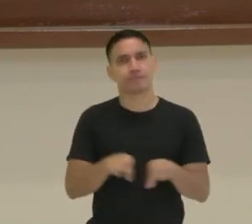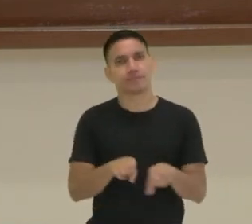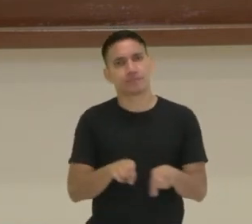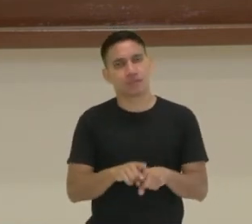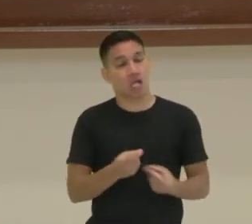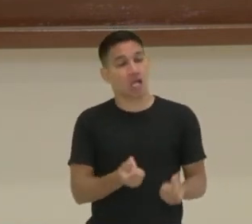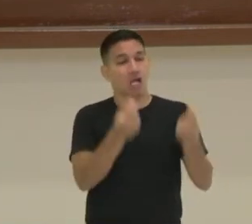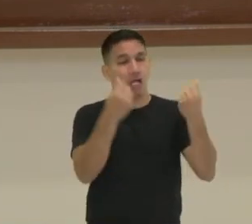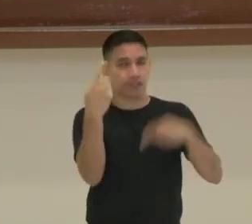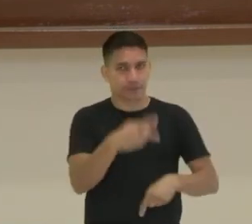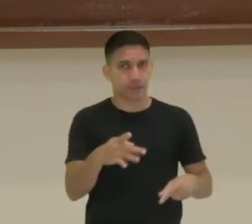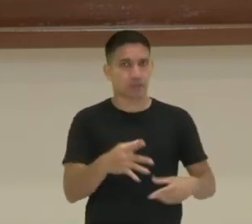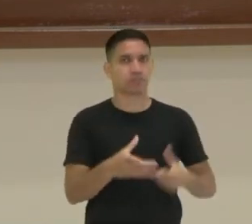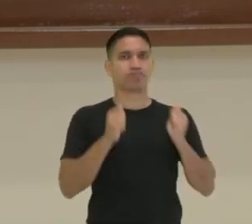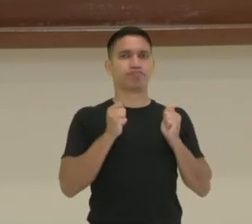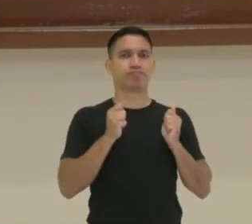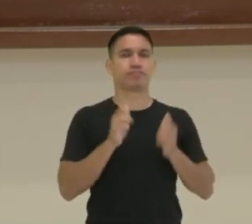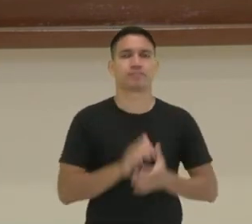aqui também. Tá?